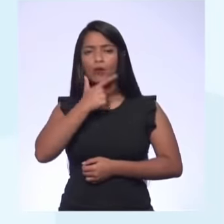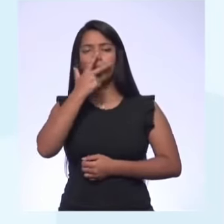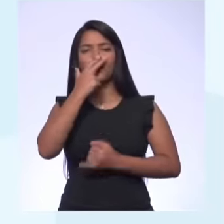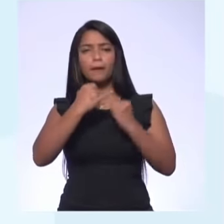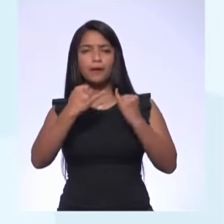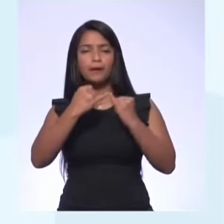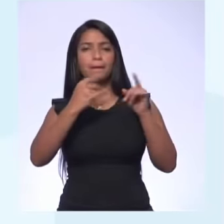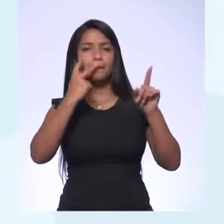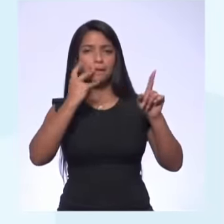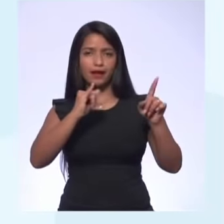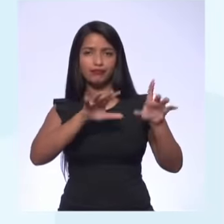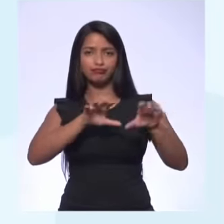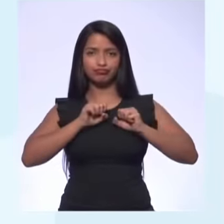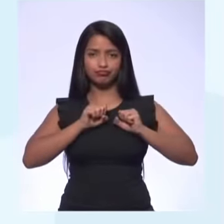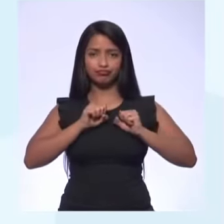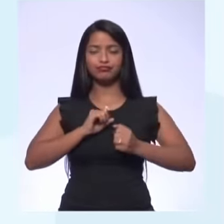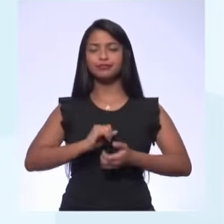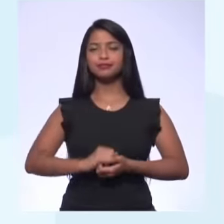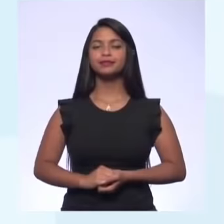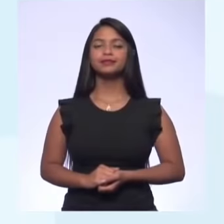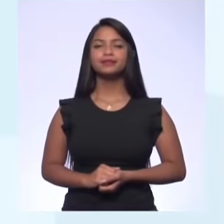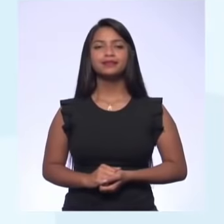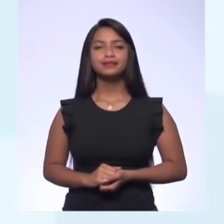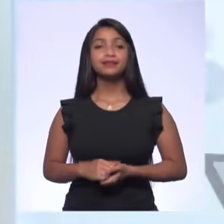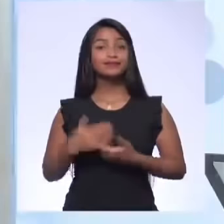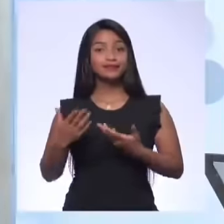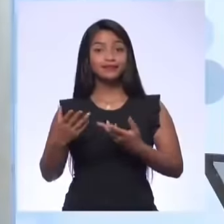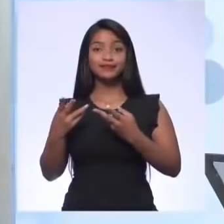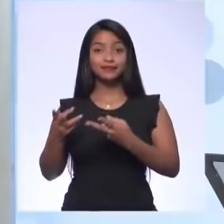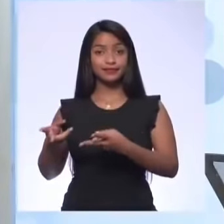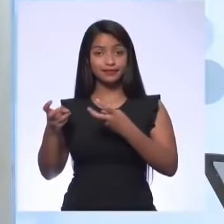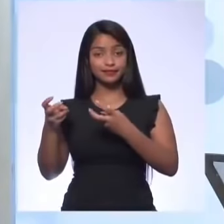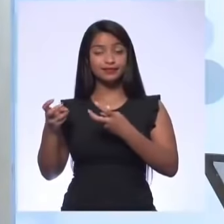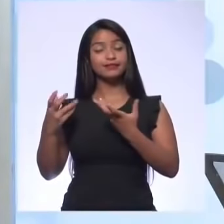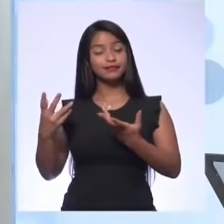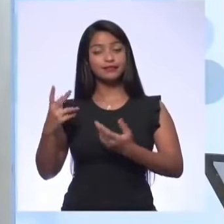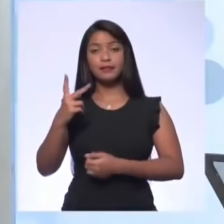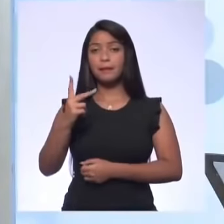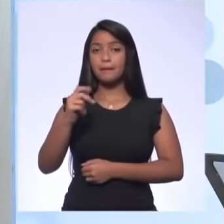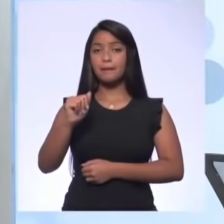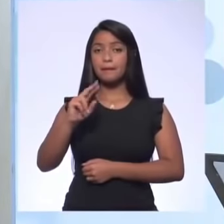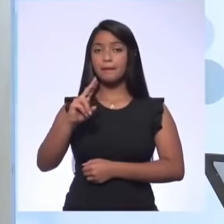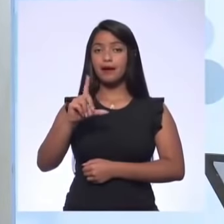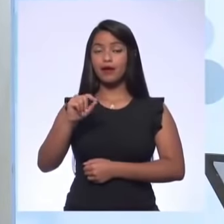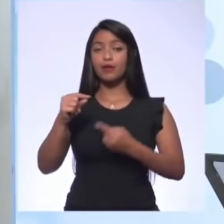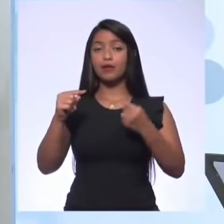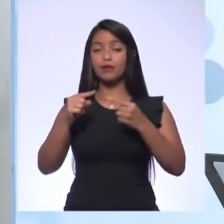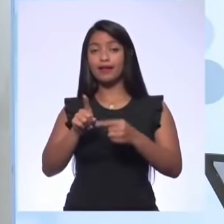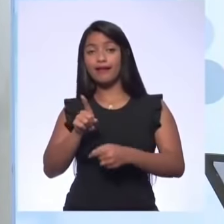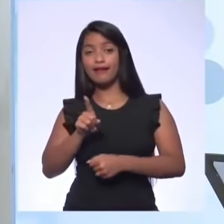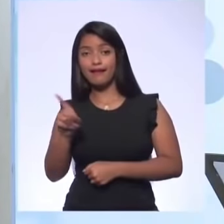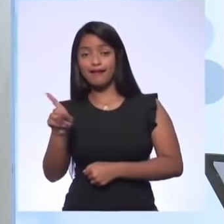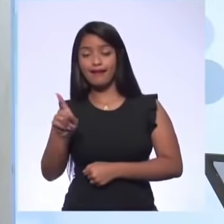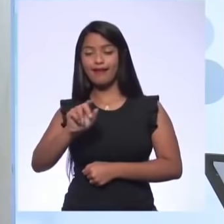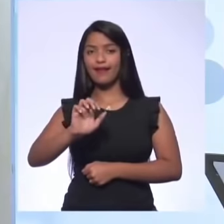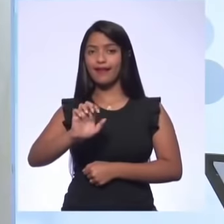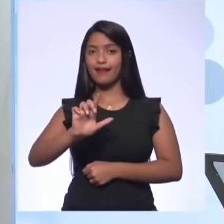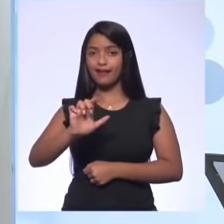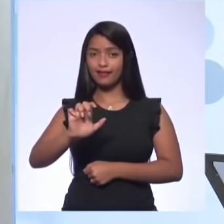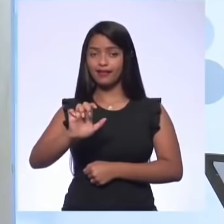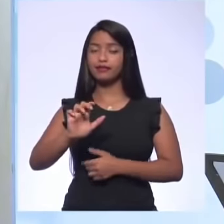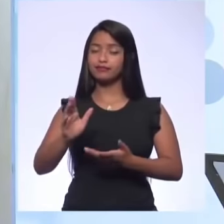pai, o pai dele. Isso. Então, vocês perceberam? A gente está falando do Paulo, a gente usou his e usou he, tá? Então, tem que